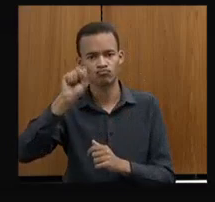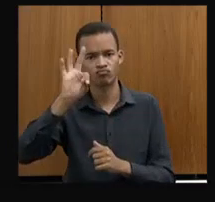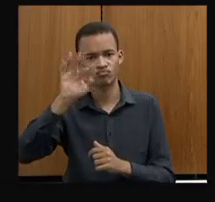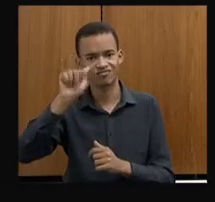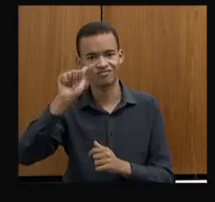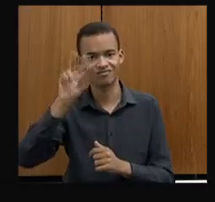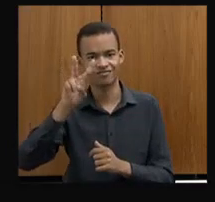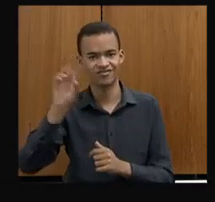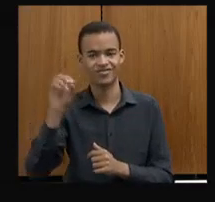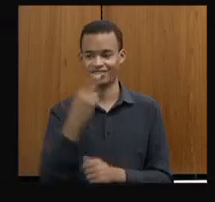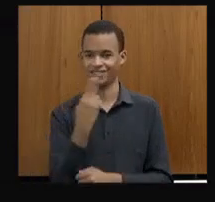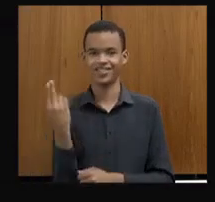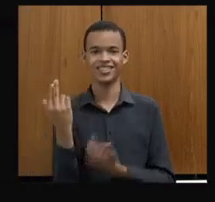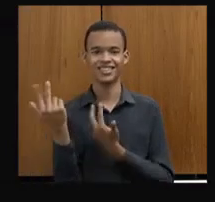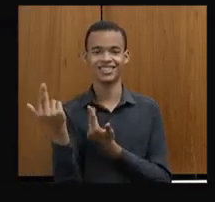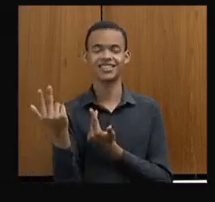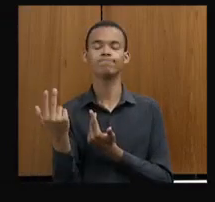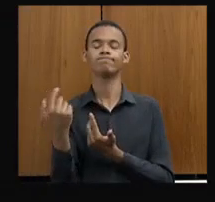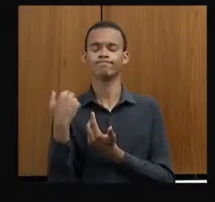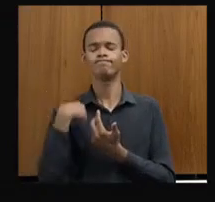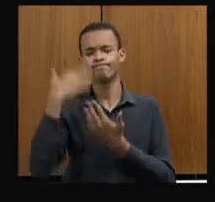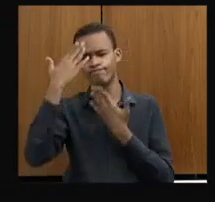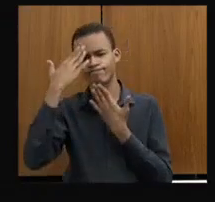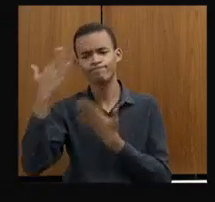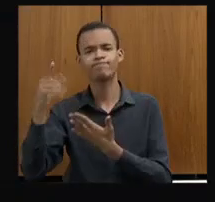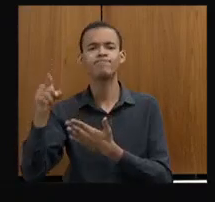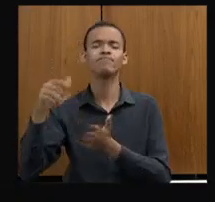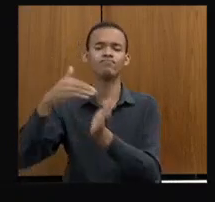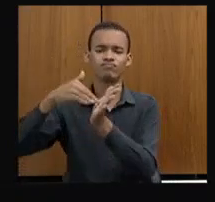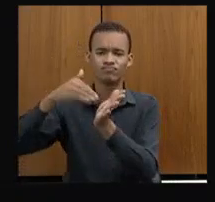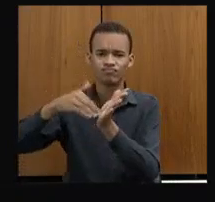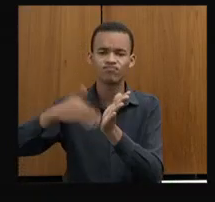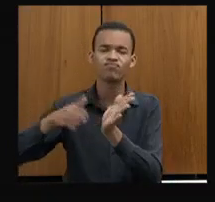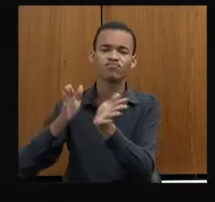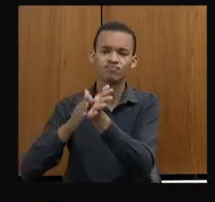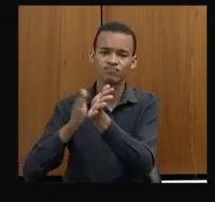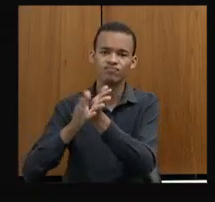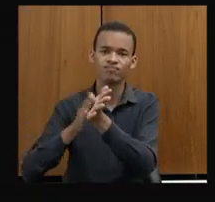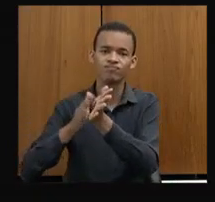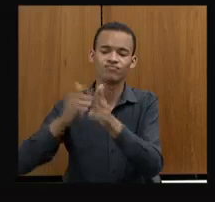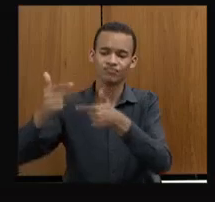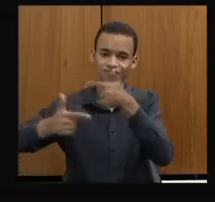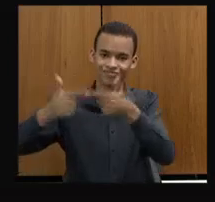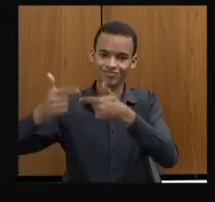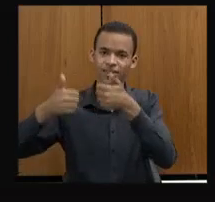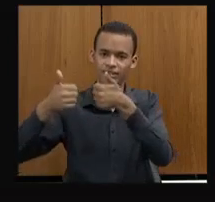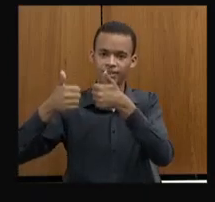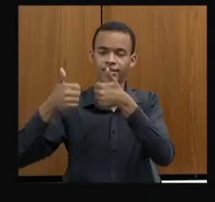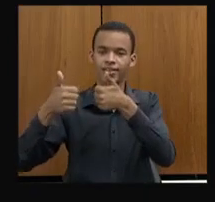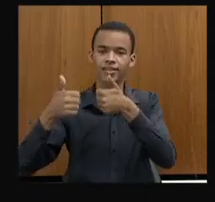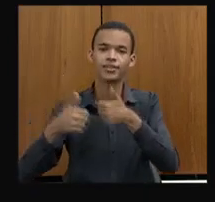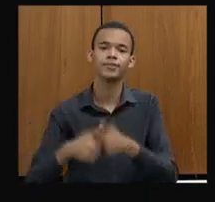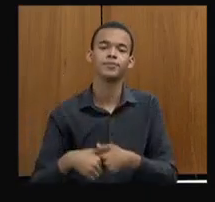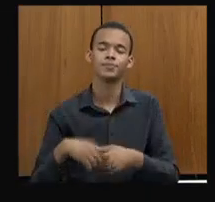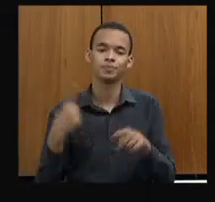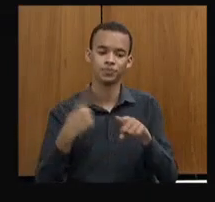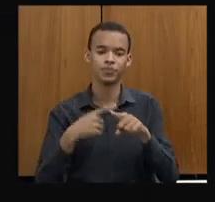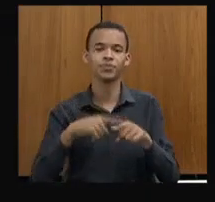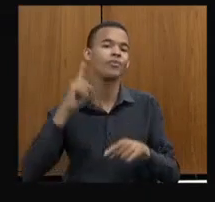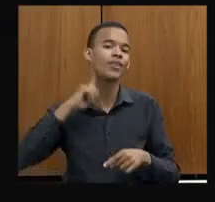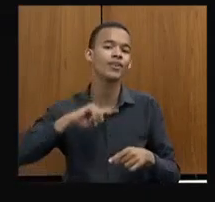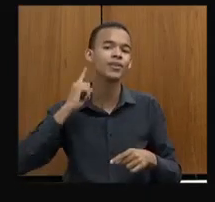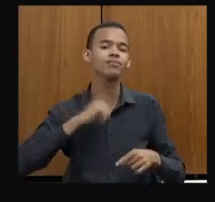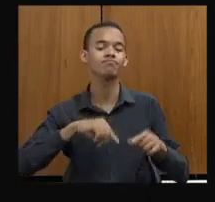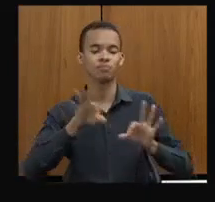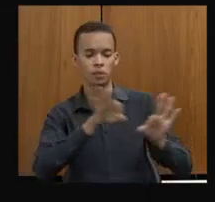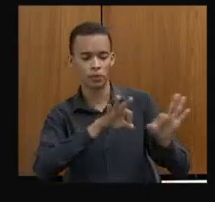maravilhoso na Secretaria da Fazenda Luísa enquanto sempre com ela debatendo e coisas do nosso Estado aí